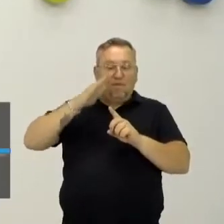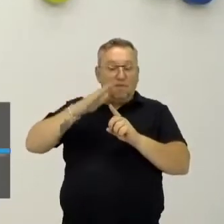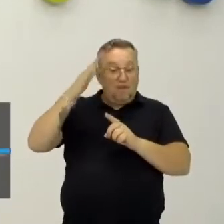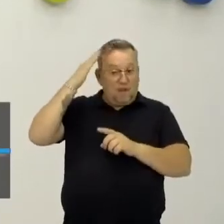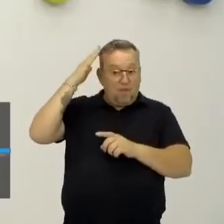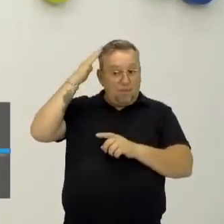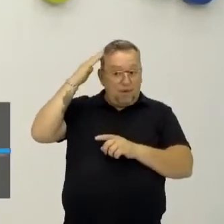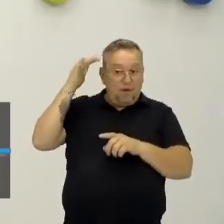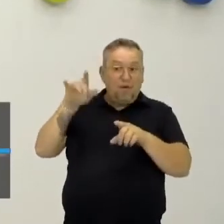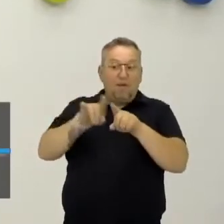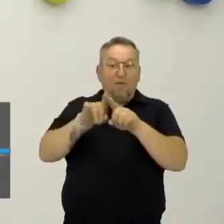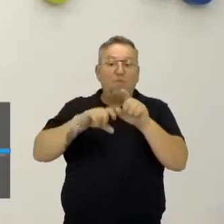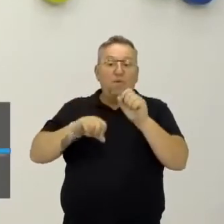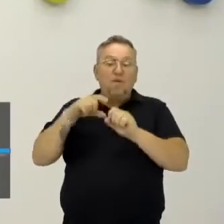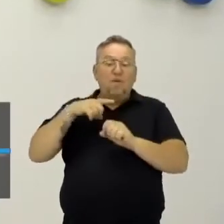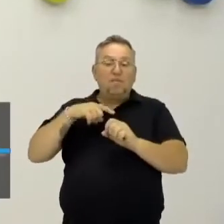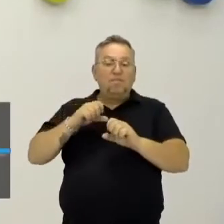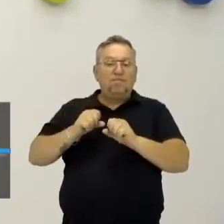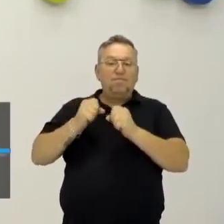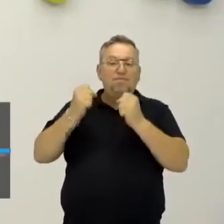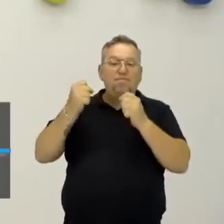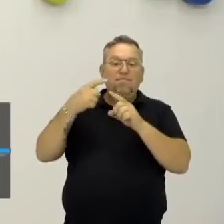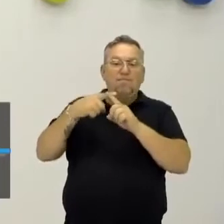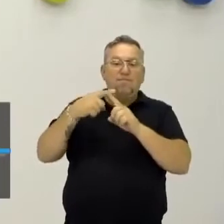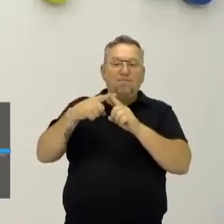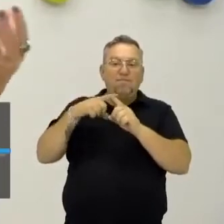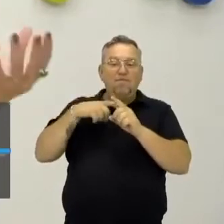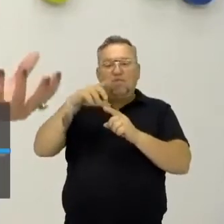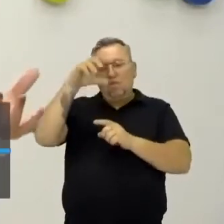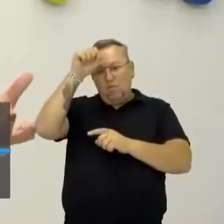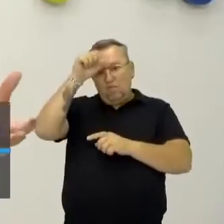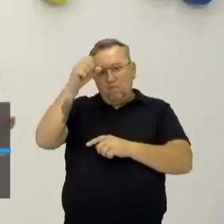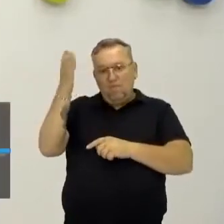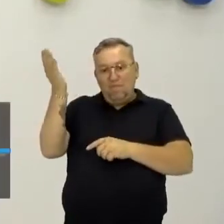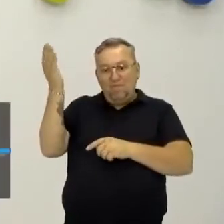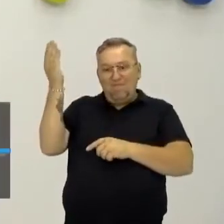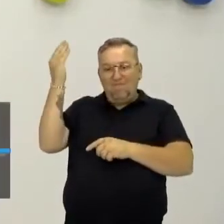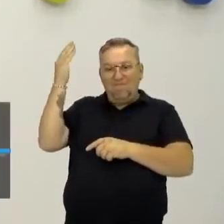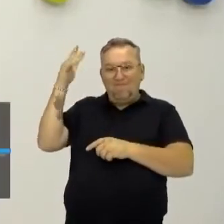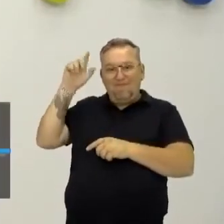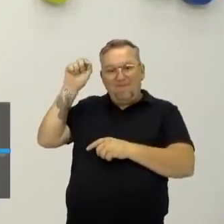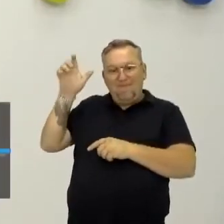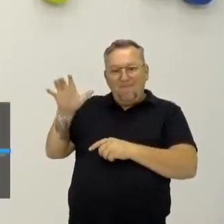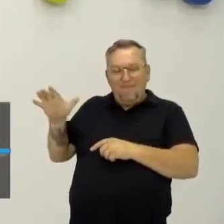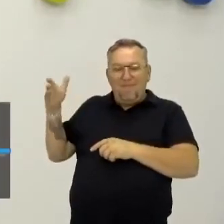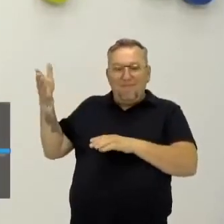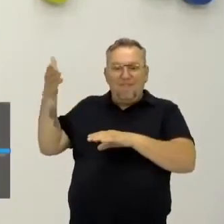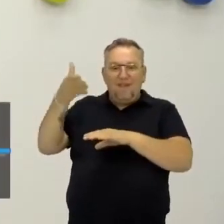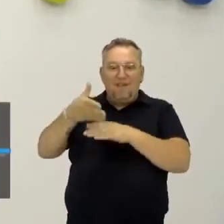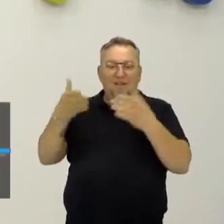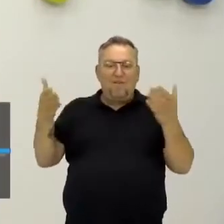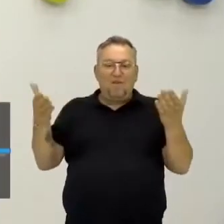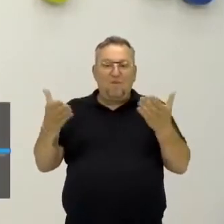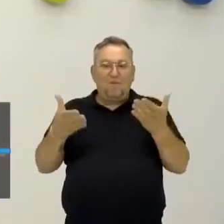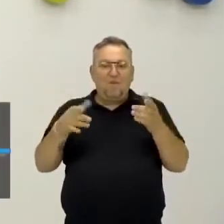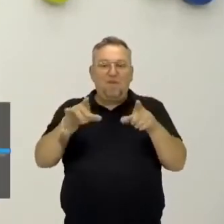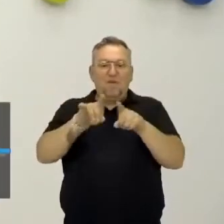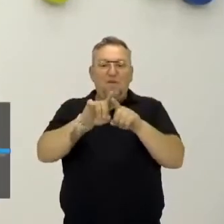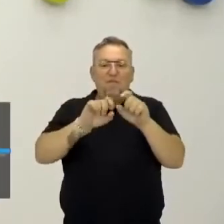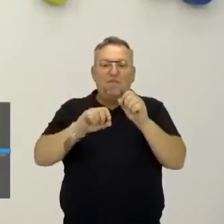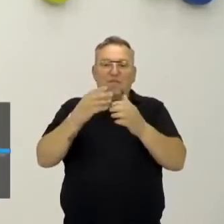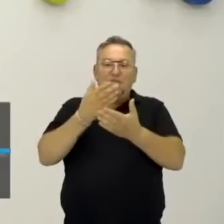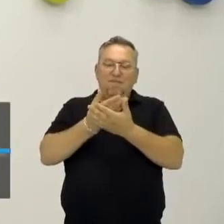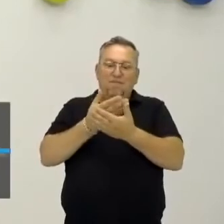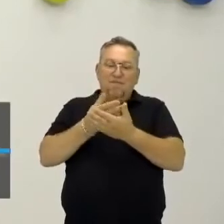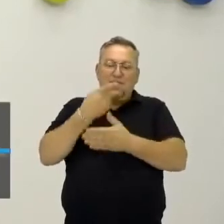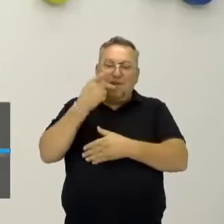também configuram como uma forma de resistência, porque foi aprendido lá na África e trazido até os dias de hoje. E assim, eu encerro a minha aula dizendo